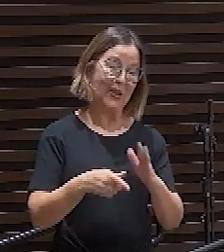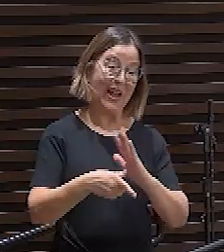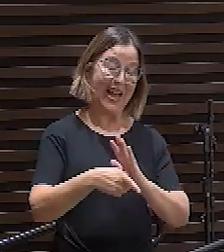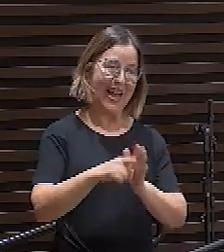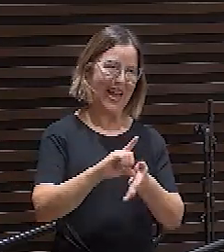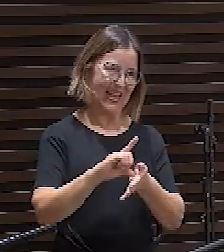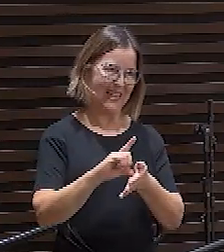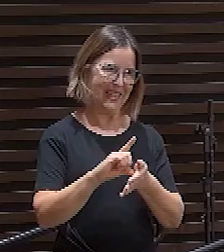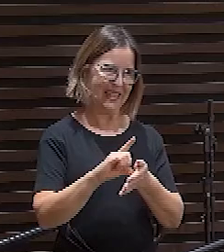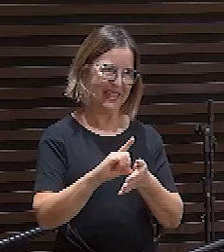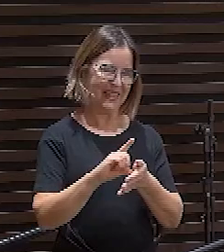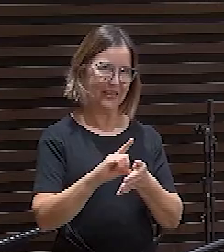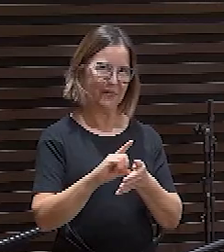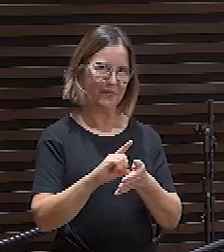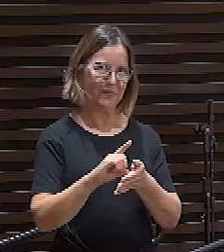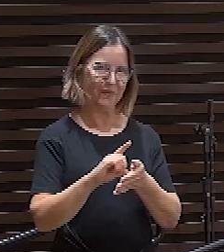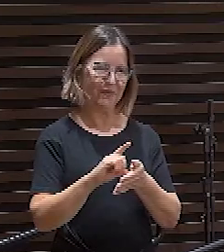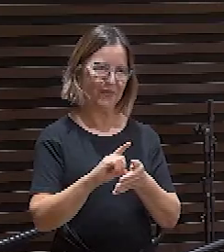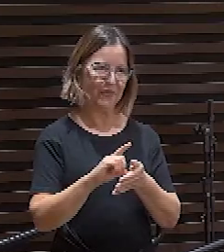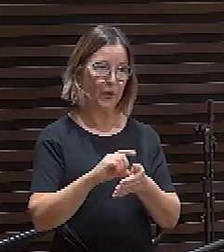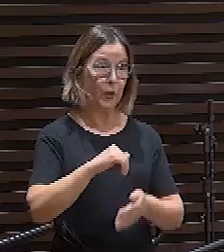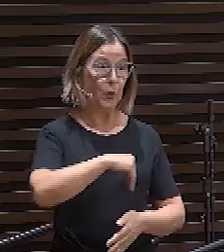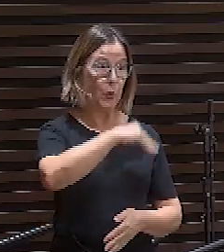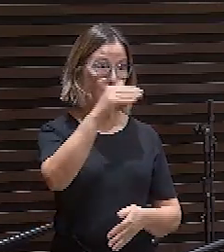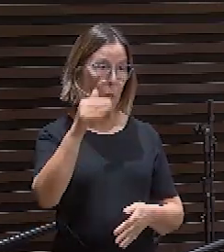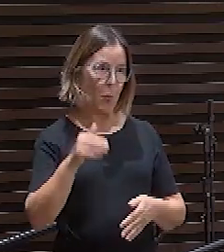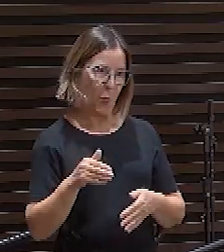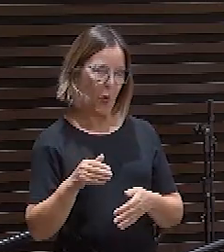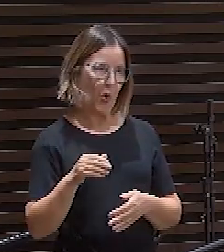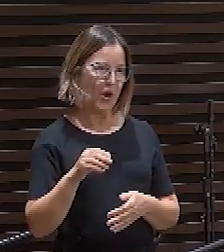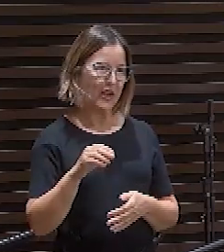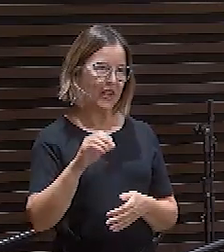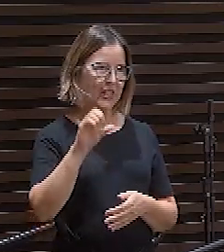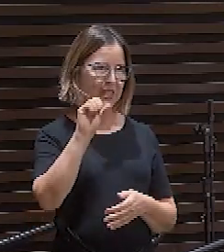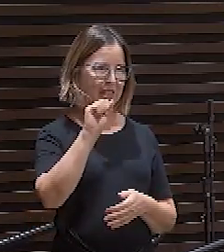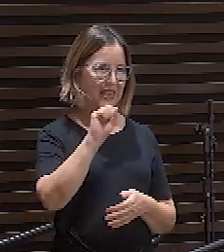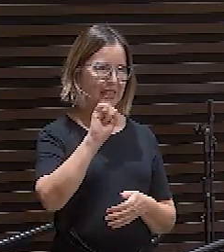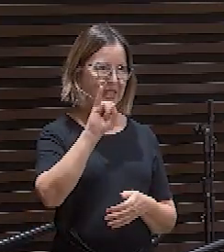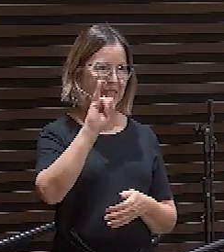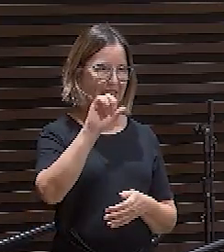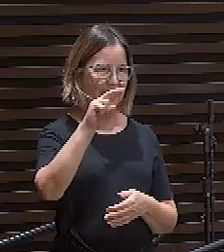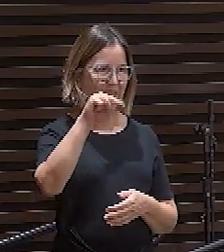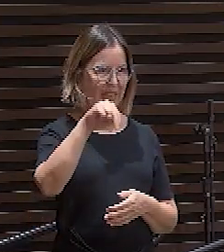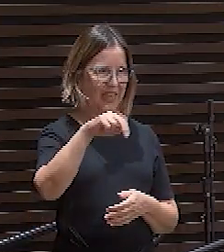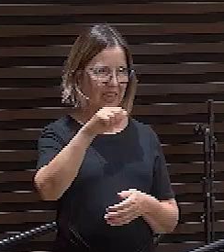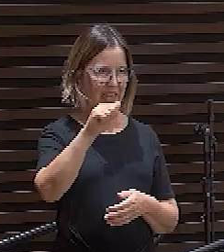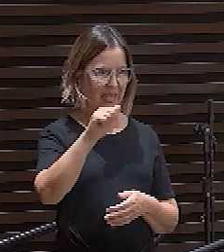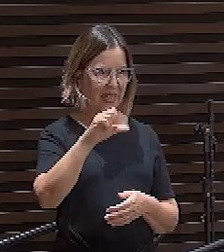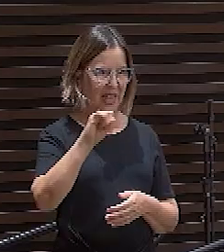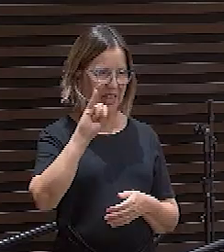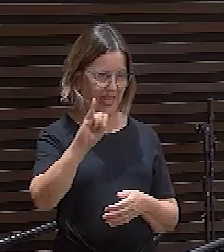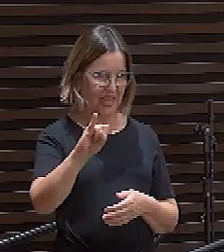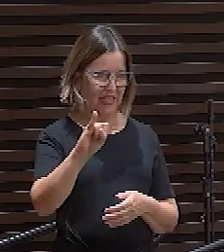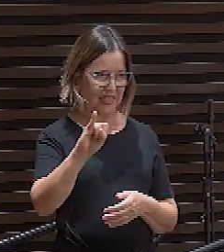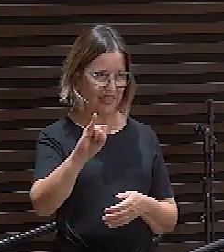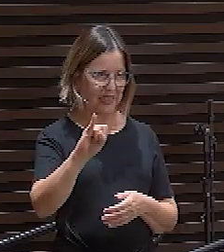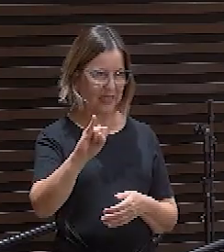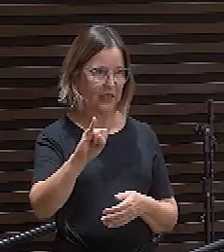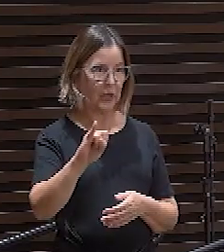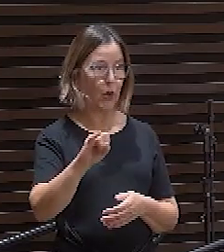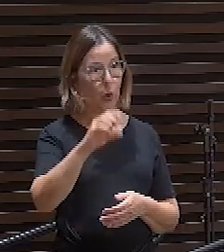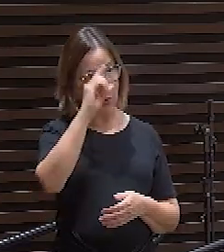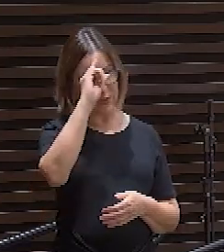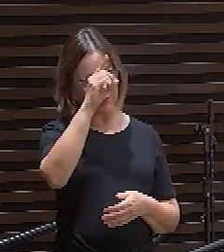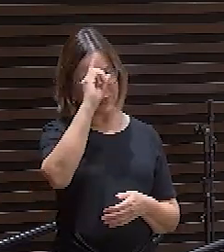antes, quando ele aprendeu lá no Monte Sinai, tudo que Deus queria que o seu povo seguisse, os mandamentos de Deus